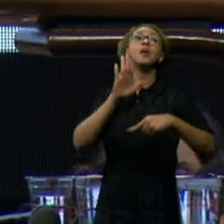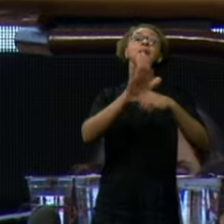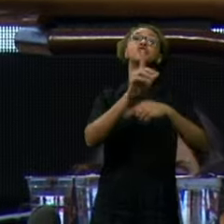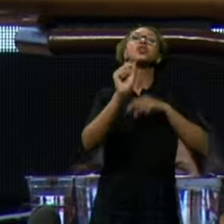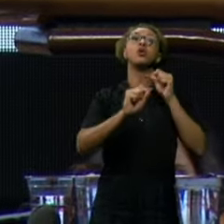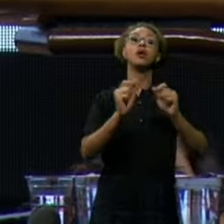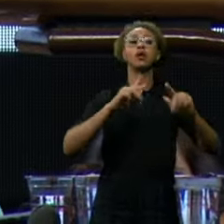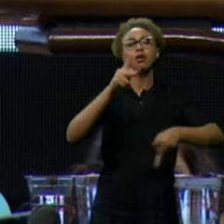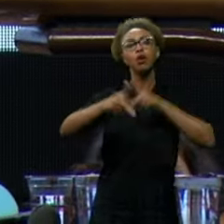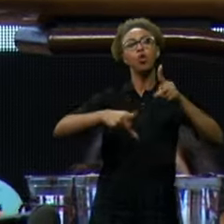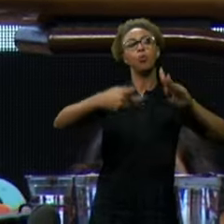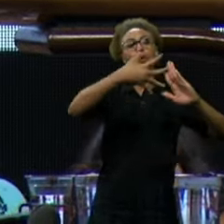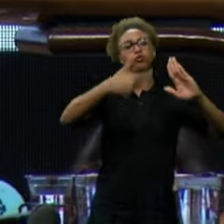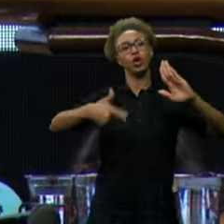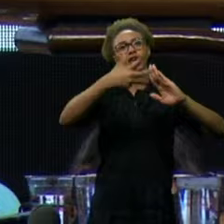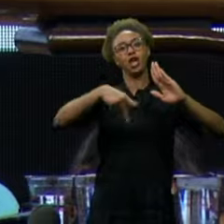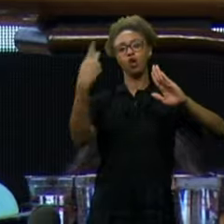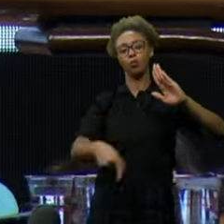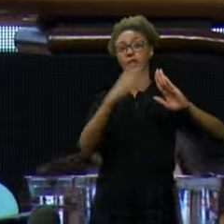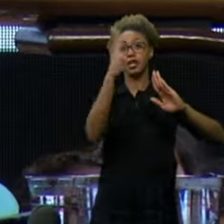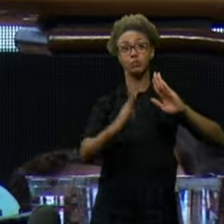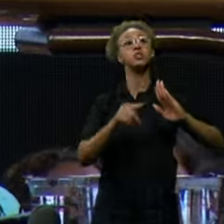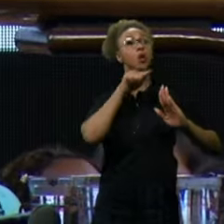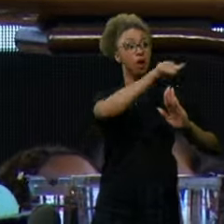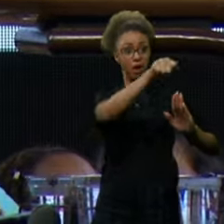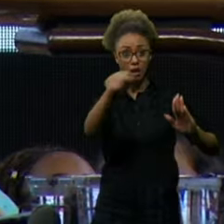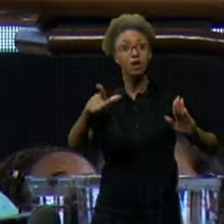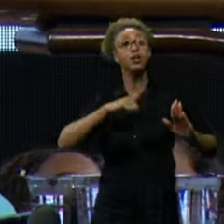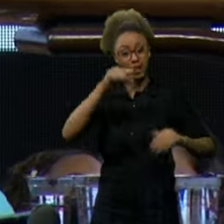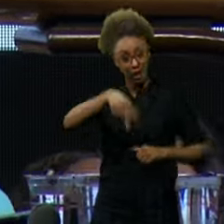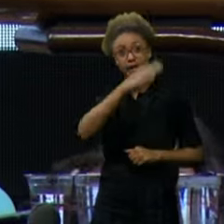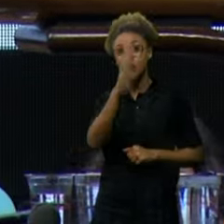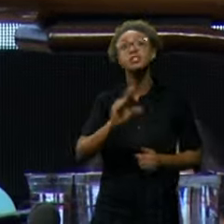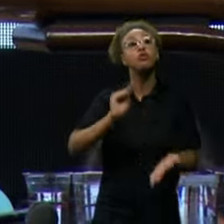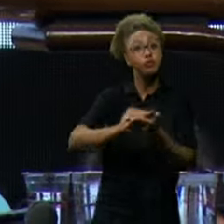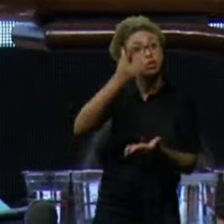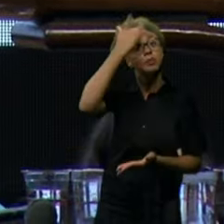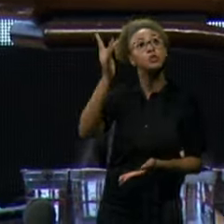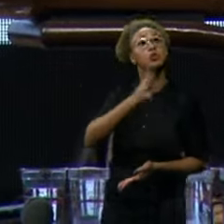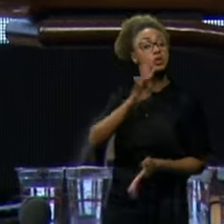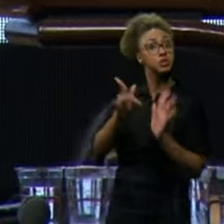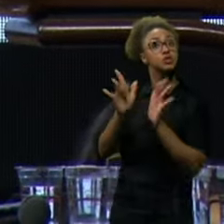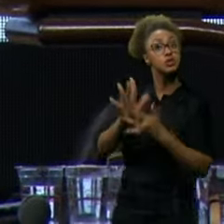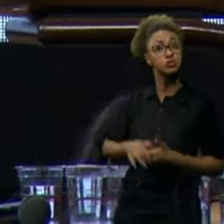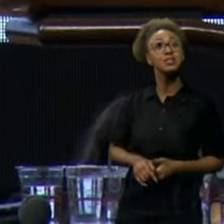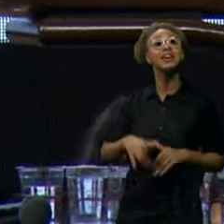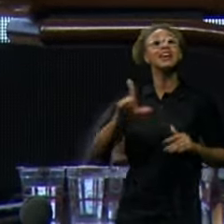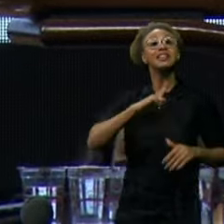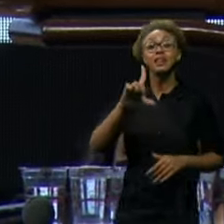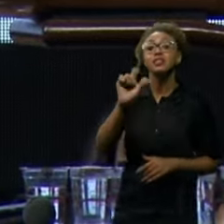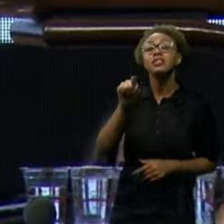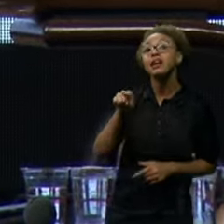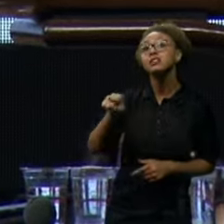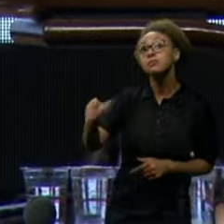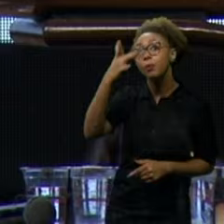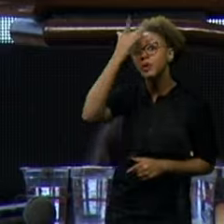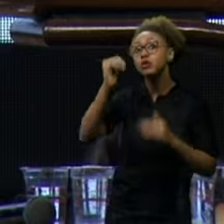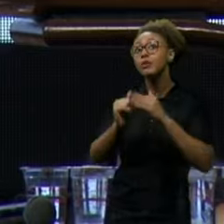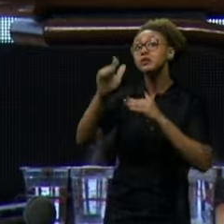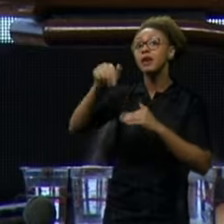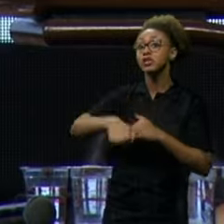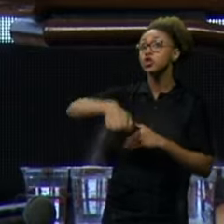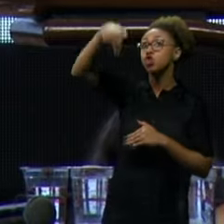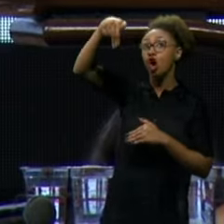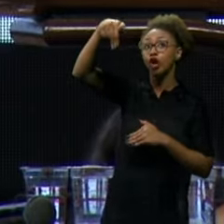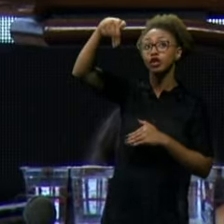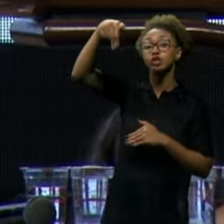no Brasil e existem povos não alcançados dentro da nossa nação você sabia que nós temos mais de 10 mil pessoas só no